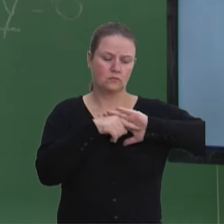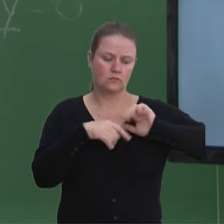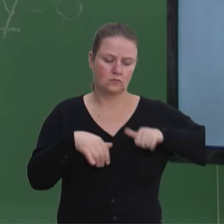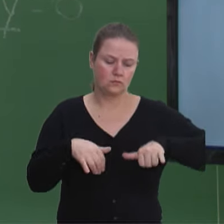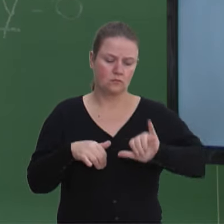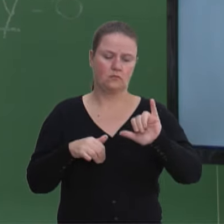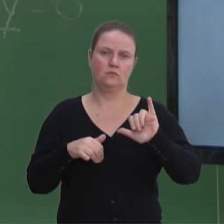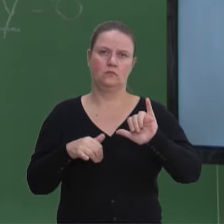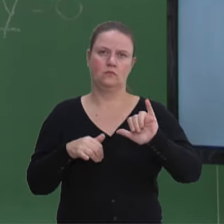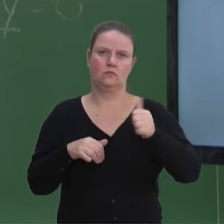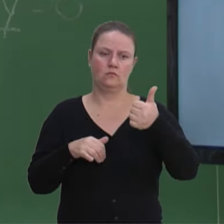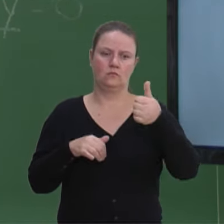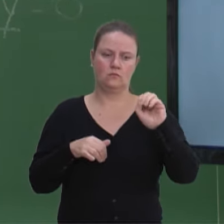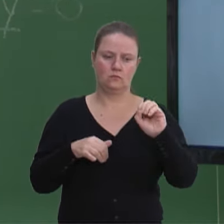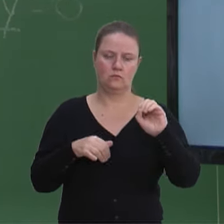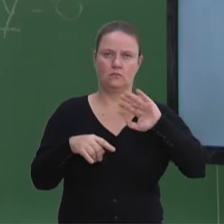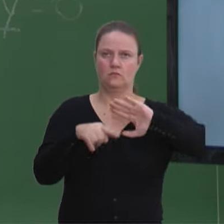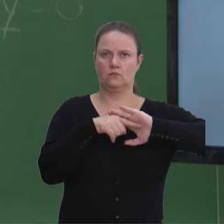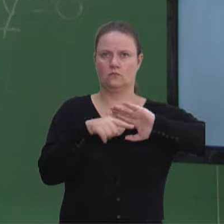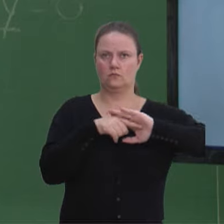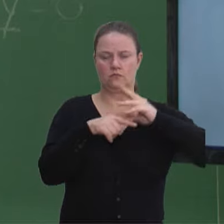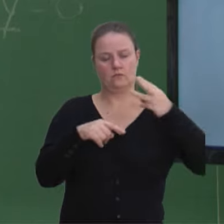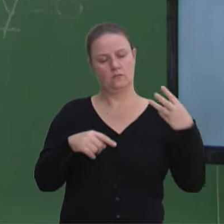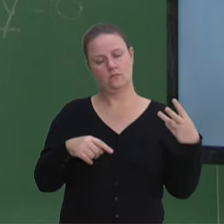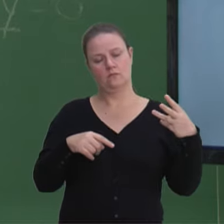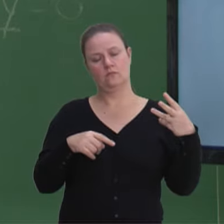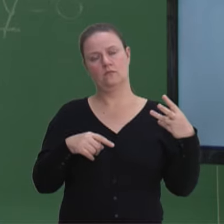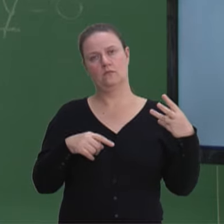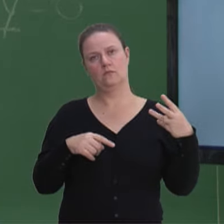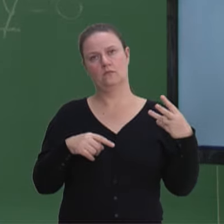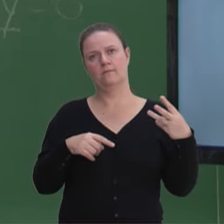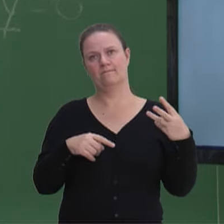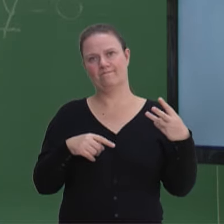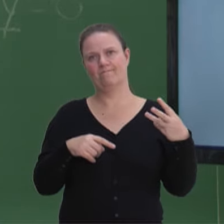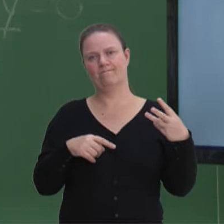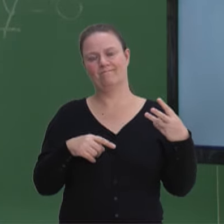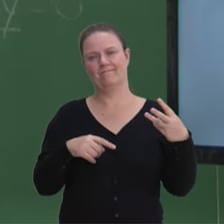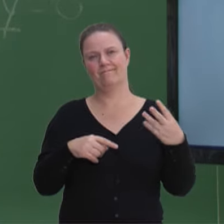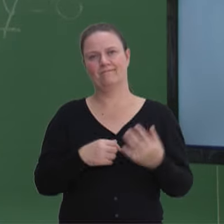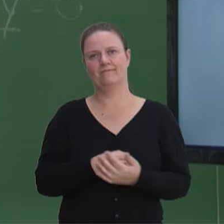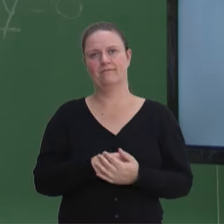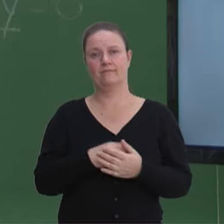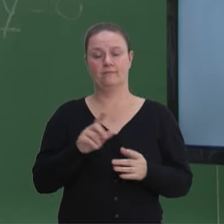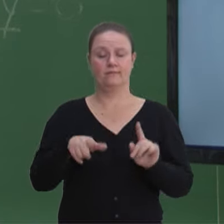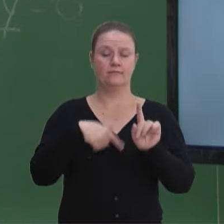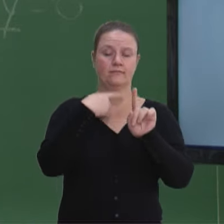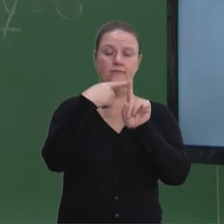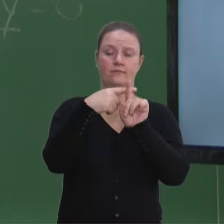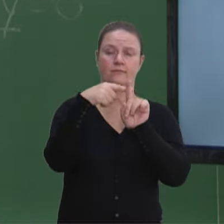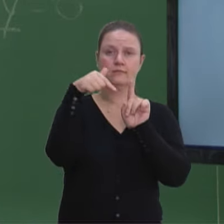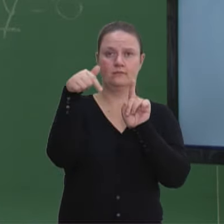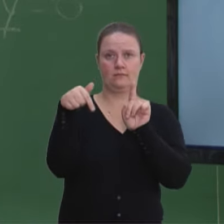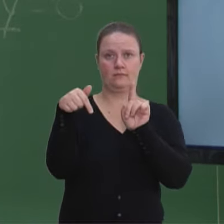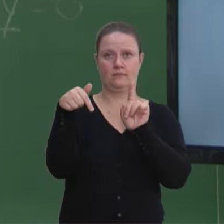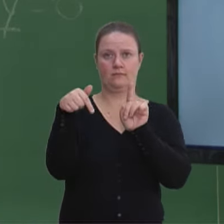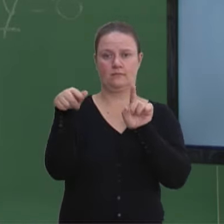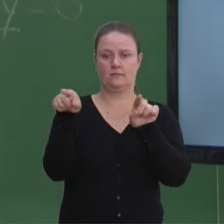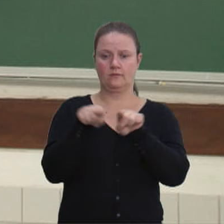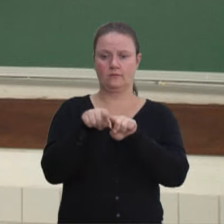E o 10 menos 3, que é igual a mais 7, igual a